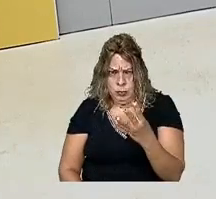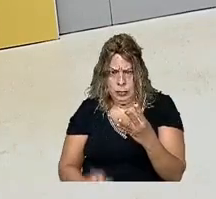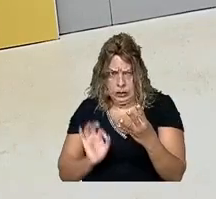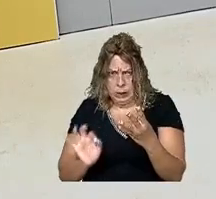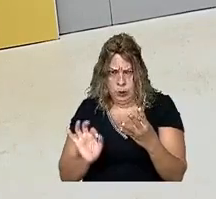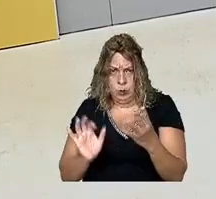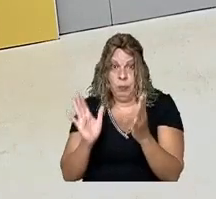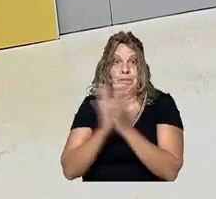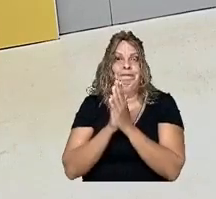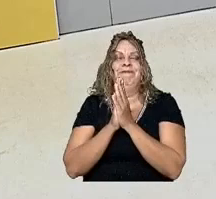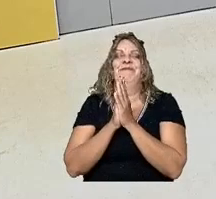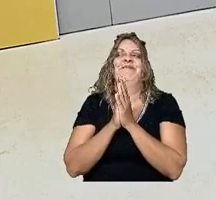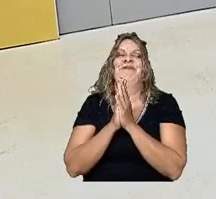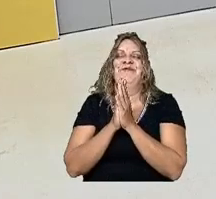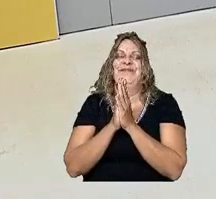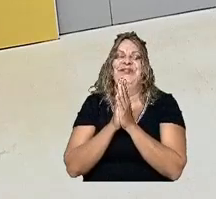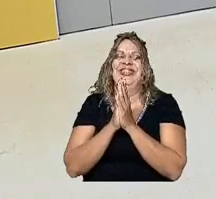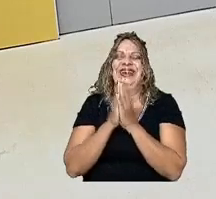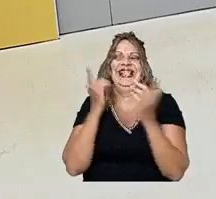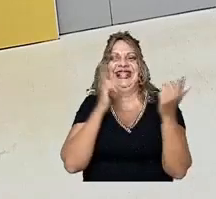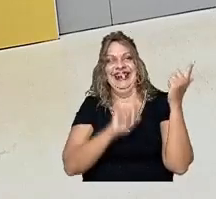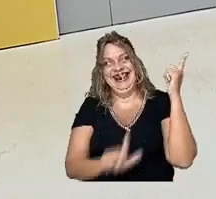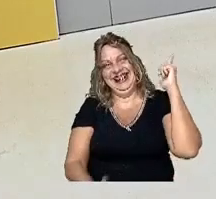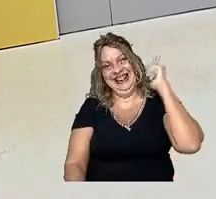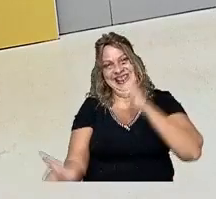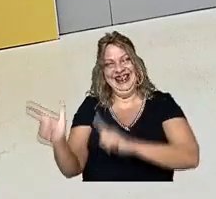14, decide. Decide!